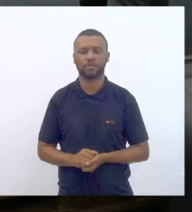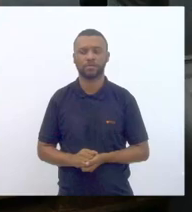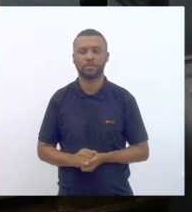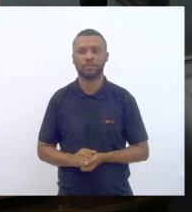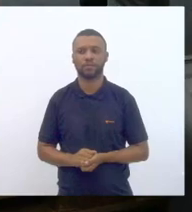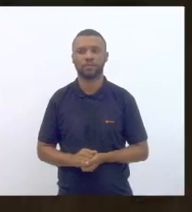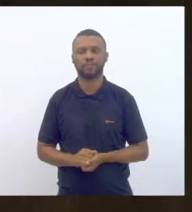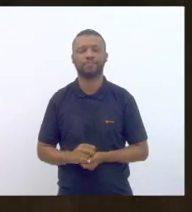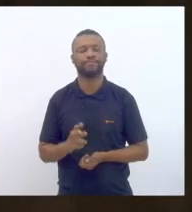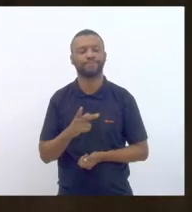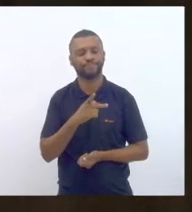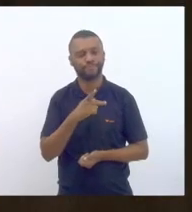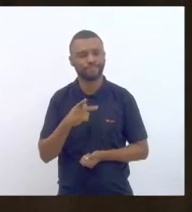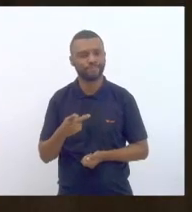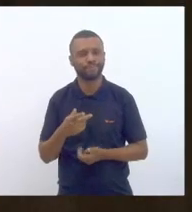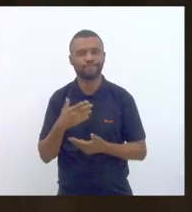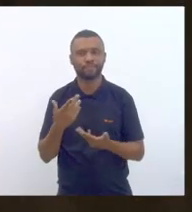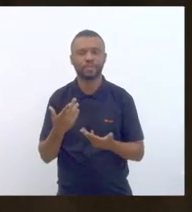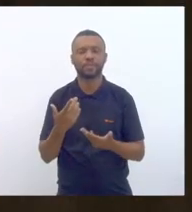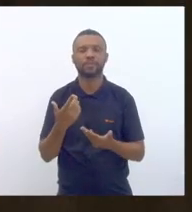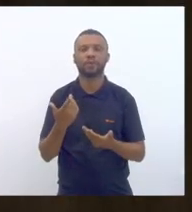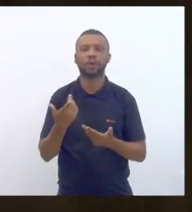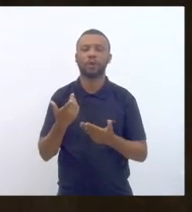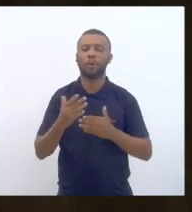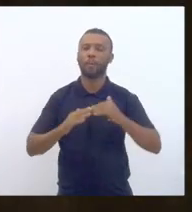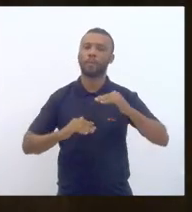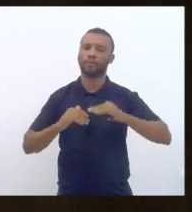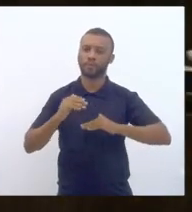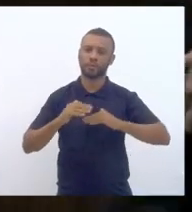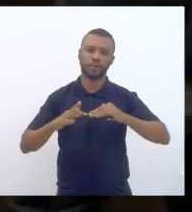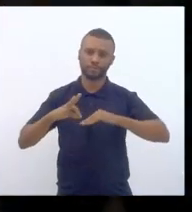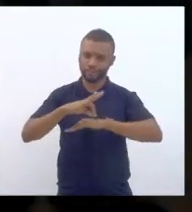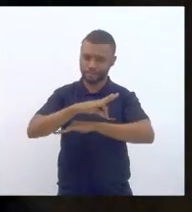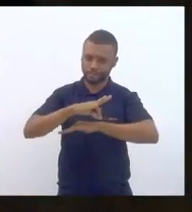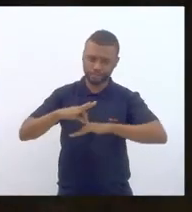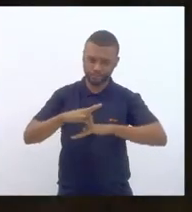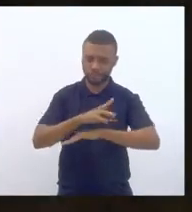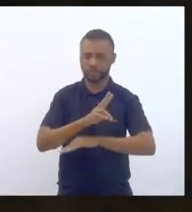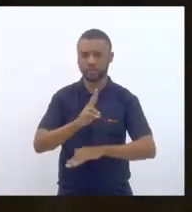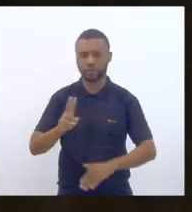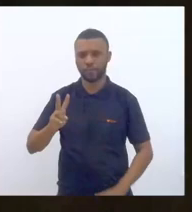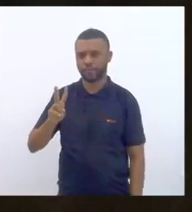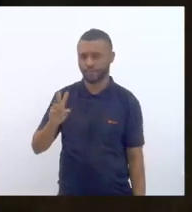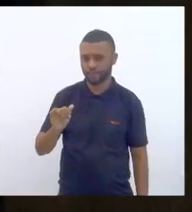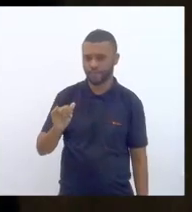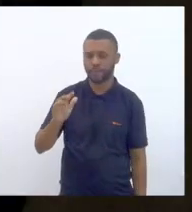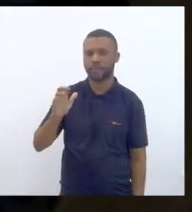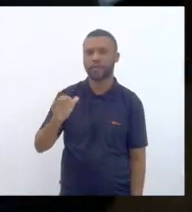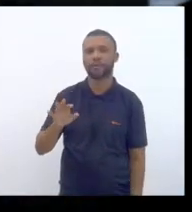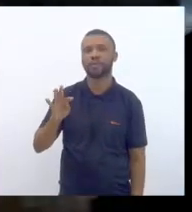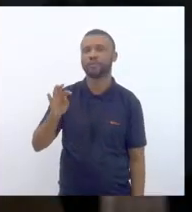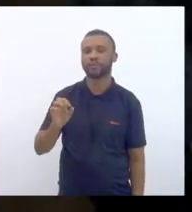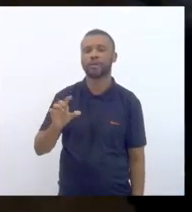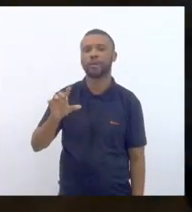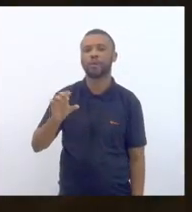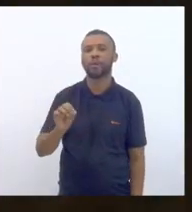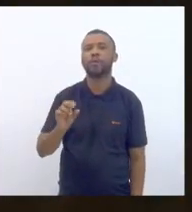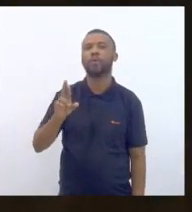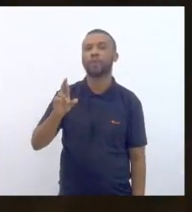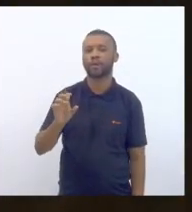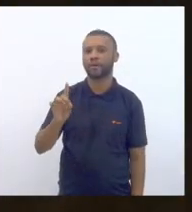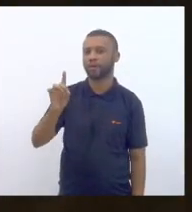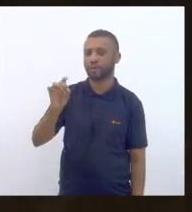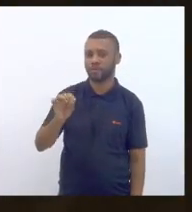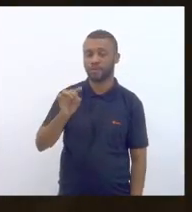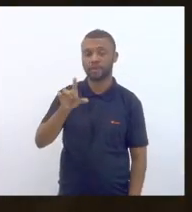Senhor presidente, o arquiteto Vicente Loureiro é altamente qualificado